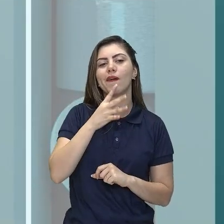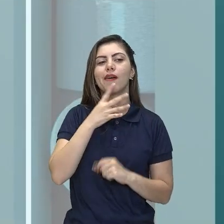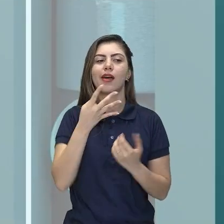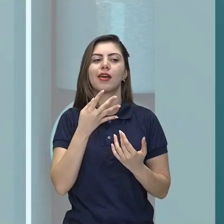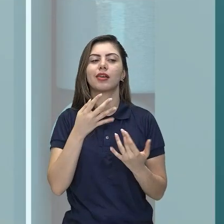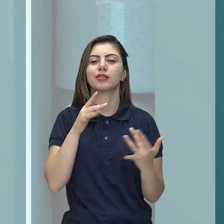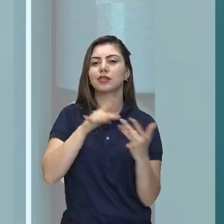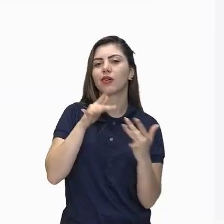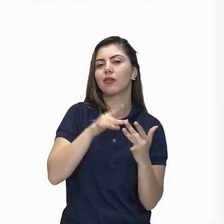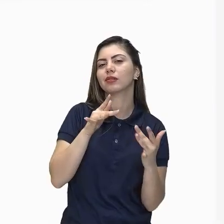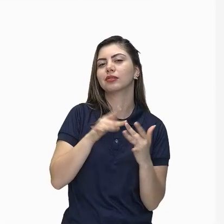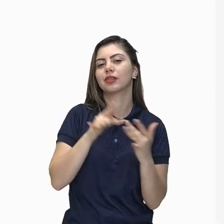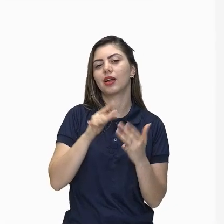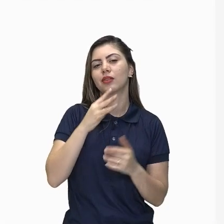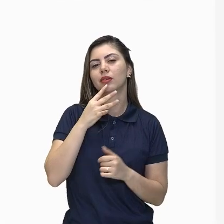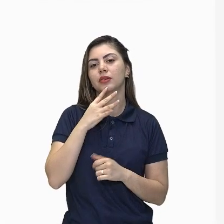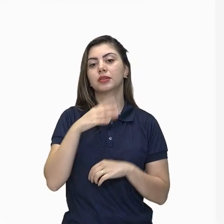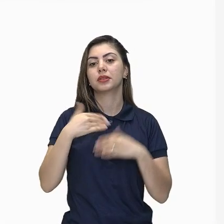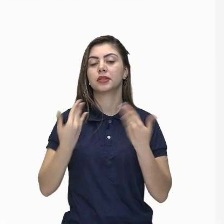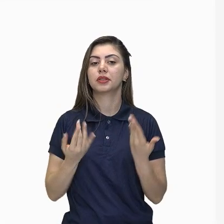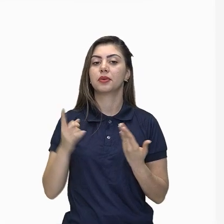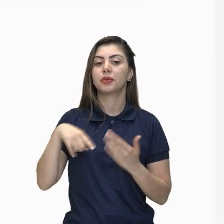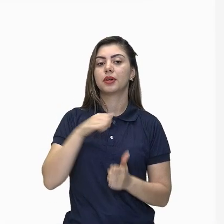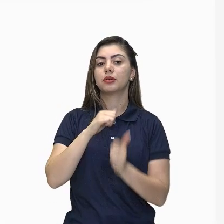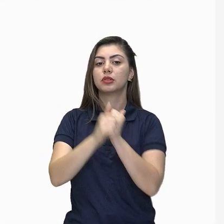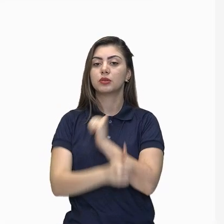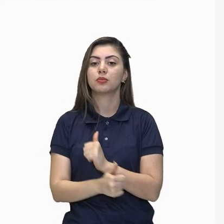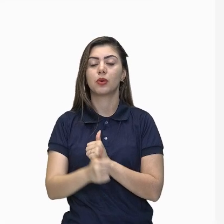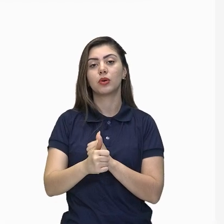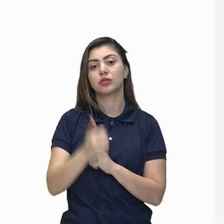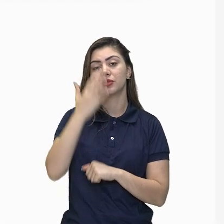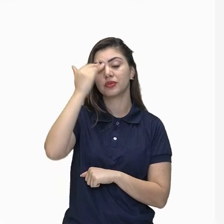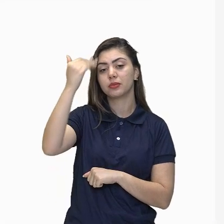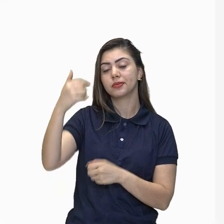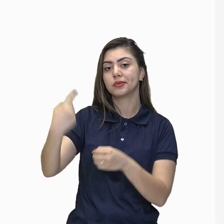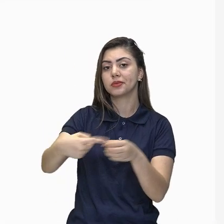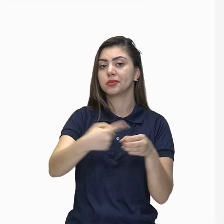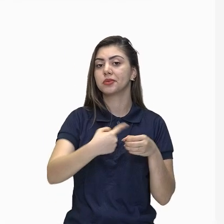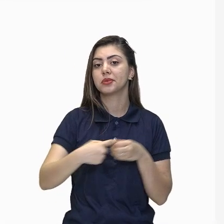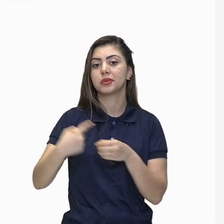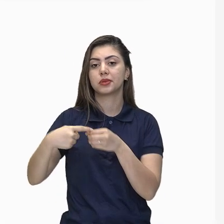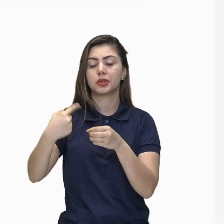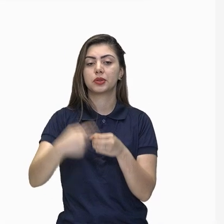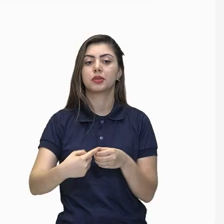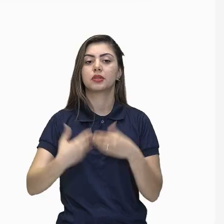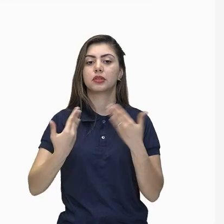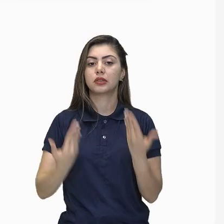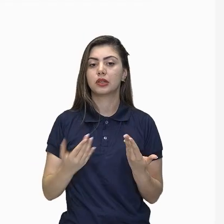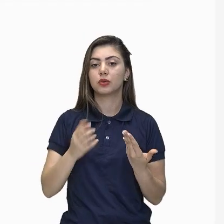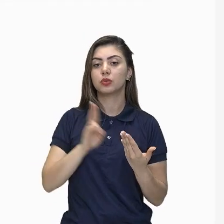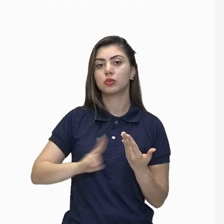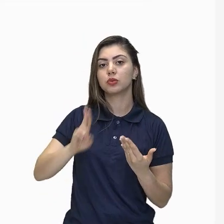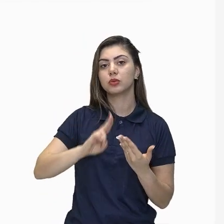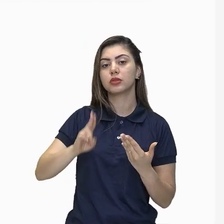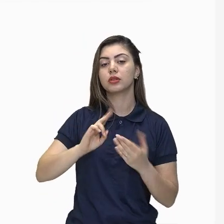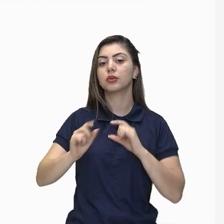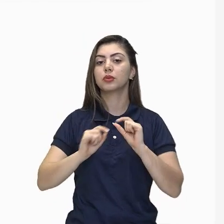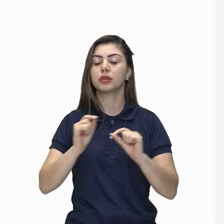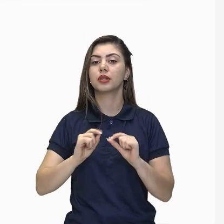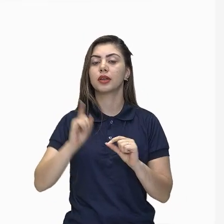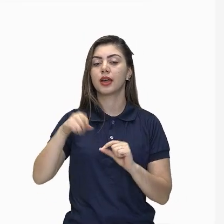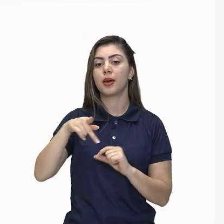intimidade. Então, o futsal é um dos esportes mais populares no interior, jogado com os pés em quadras